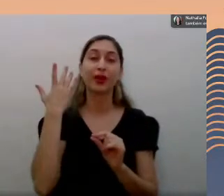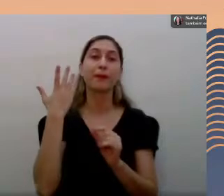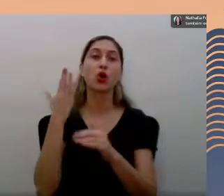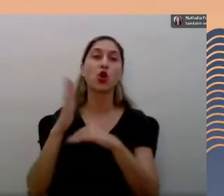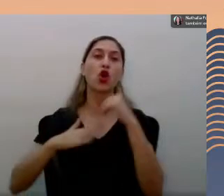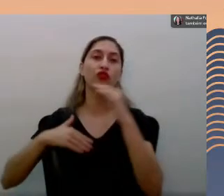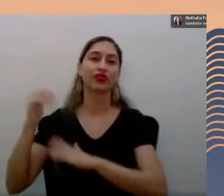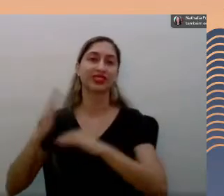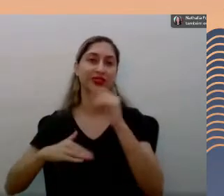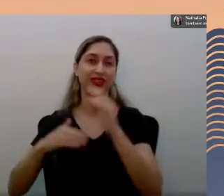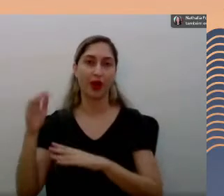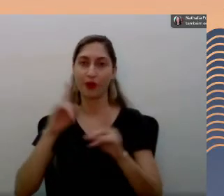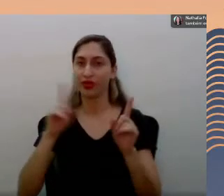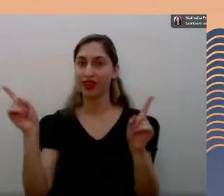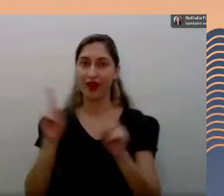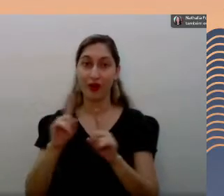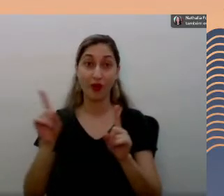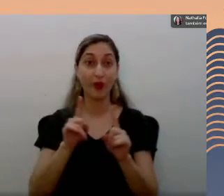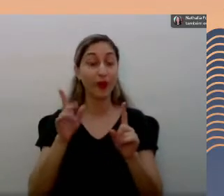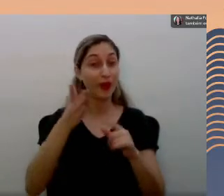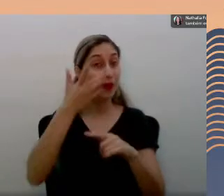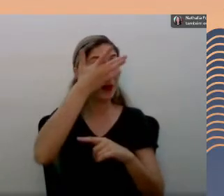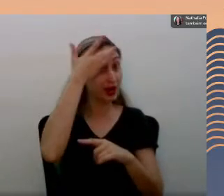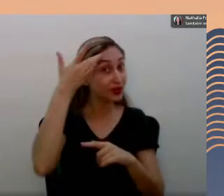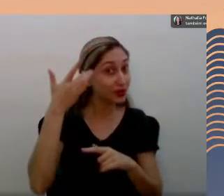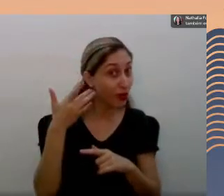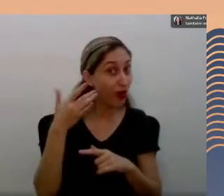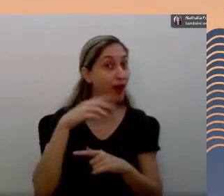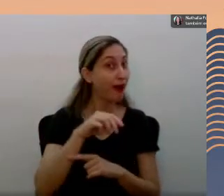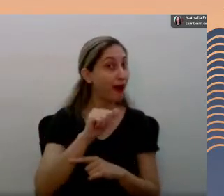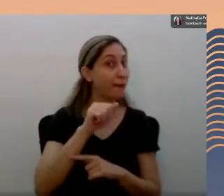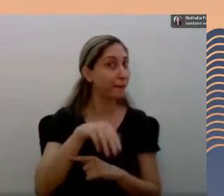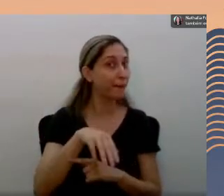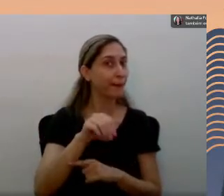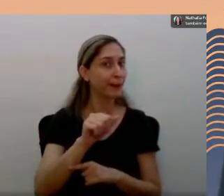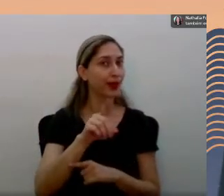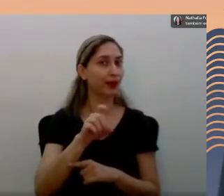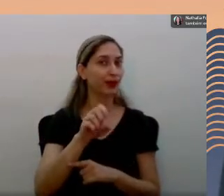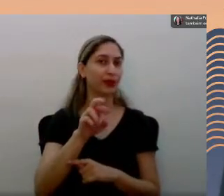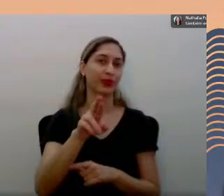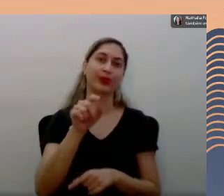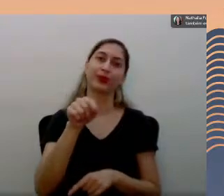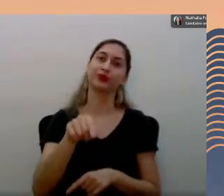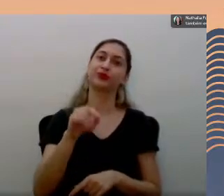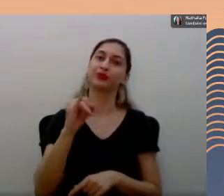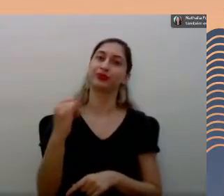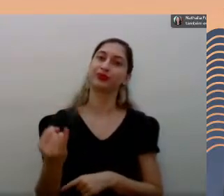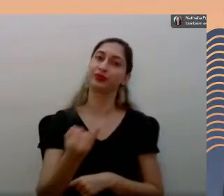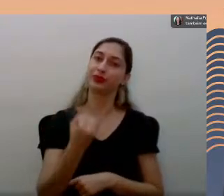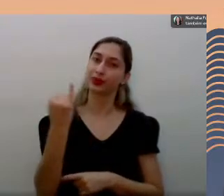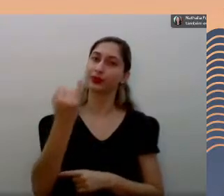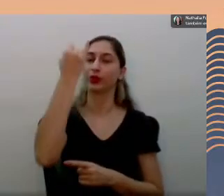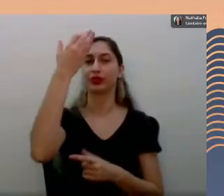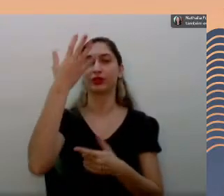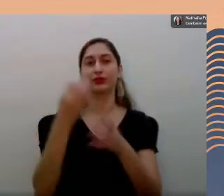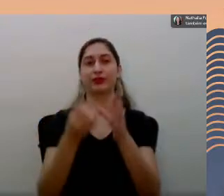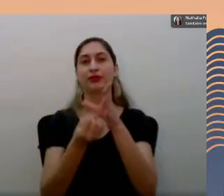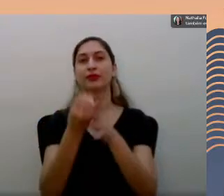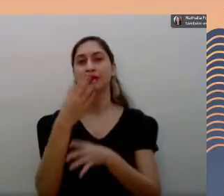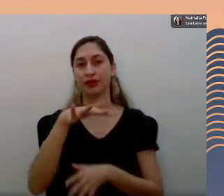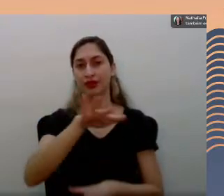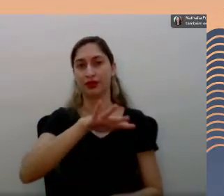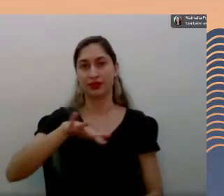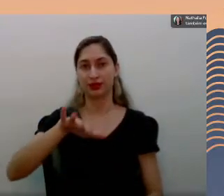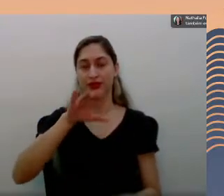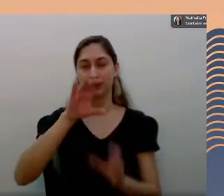astronomia amadora ela foi muito importante e ela ainda é muito importante para construção de assumir porque a maioria das